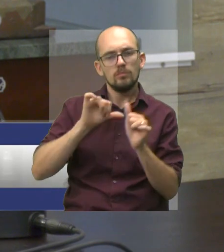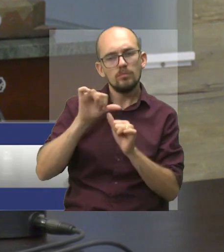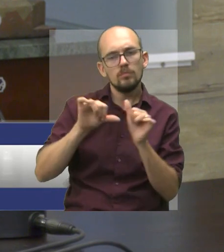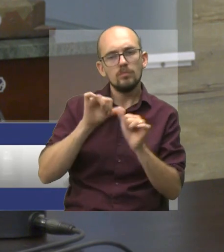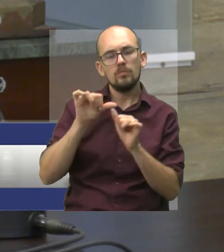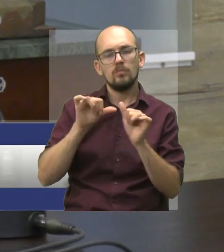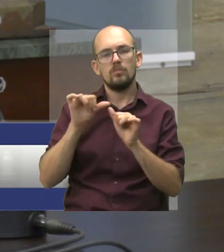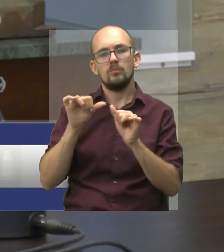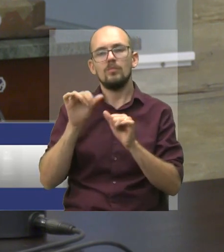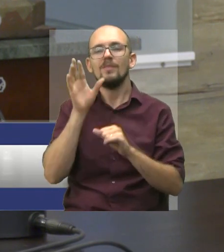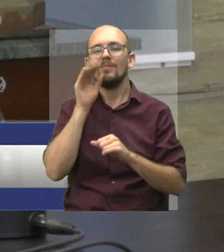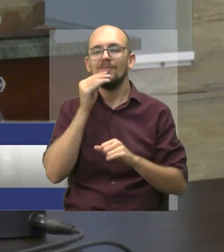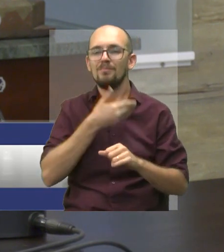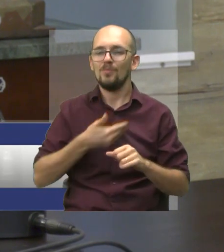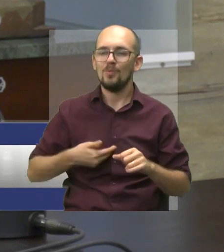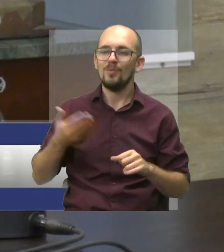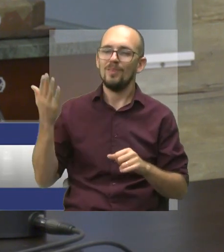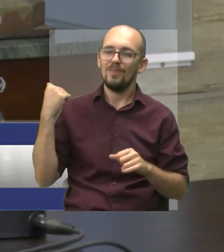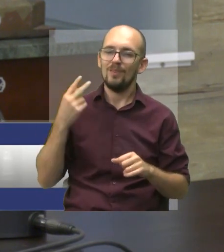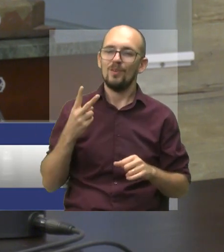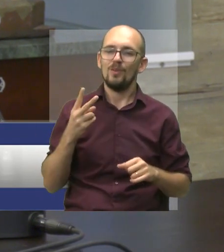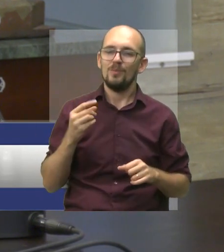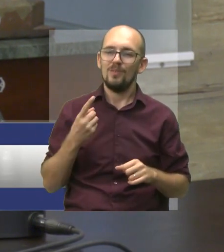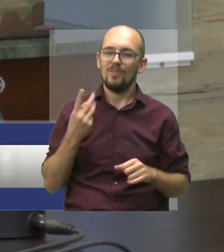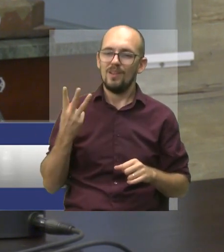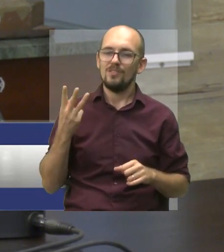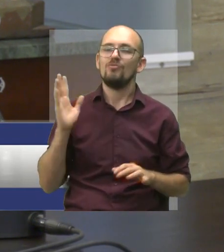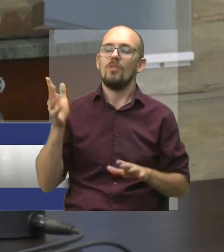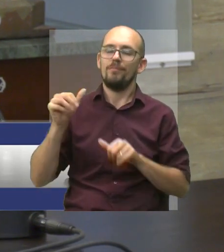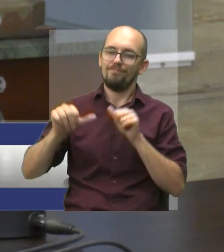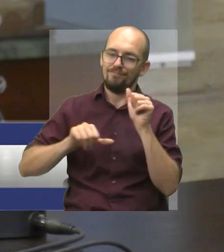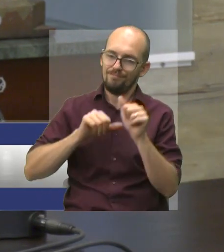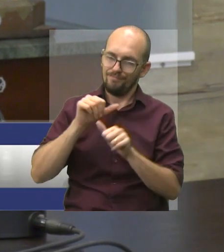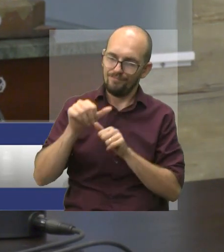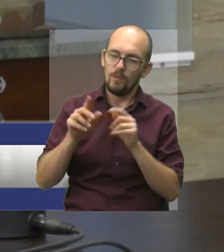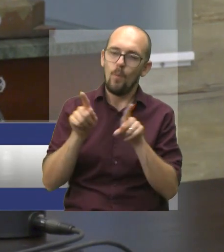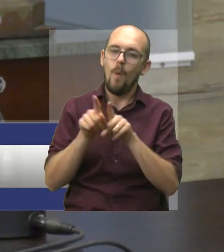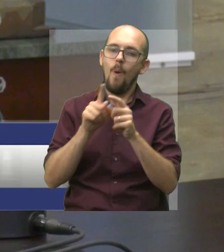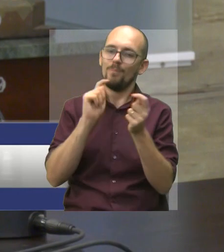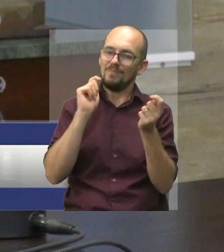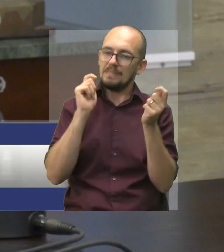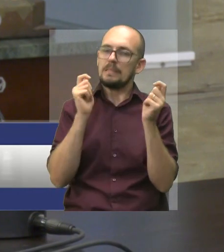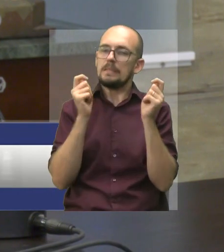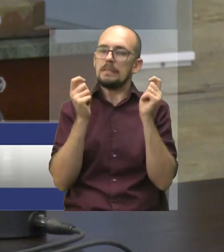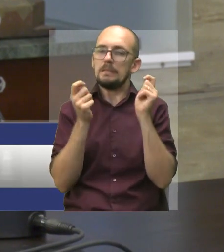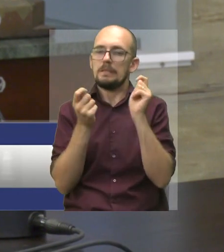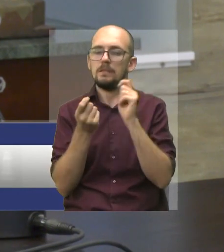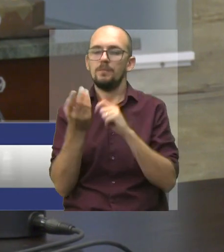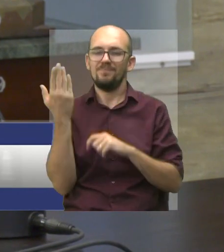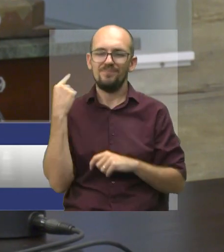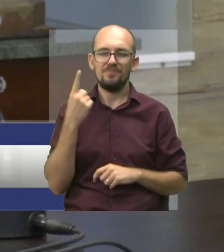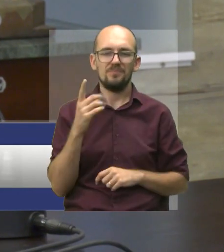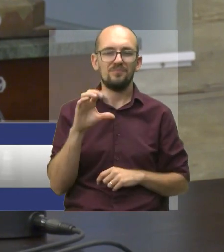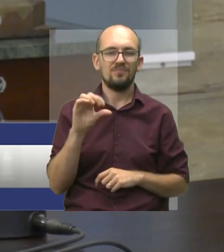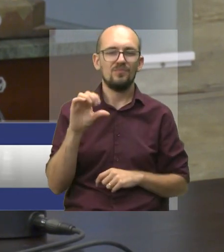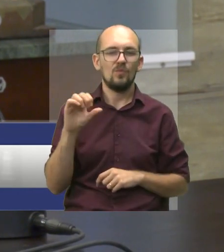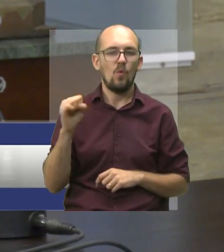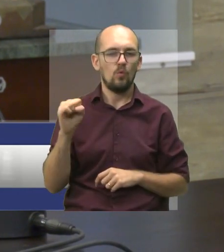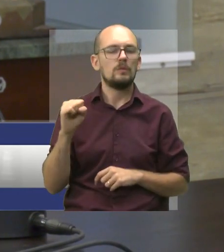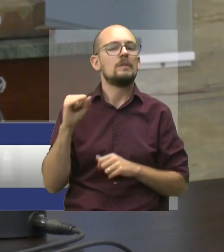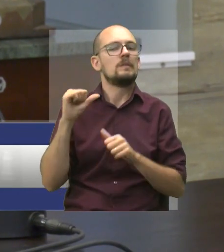para o servidor público desde 2013, já vem se ajustando. Em 1998, a mudança foi